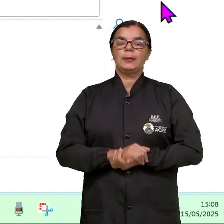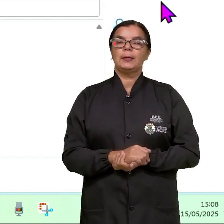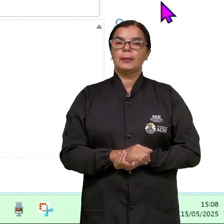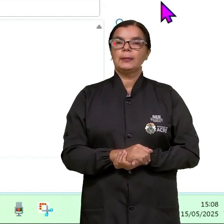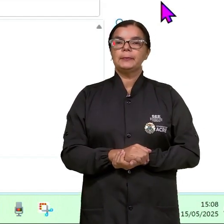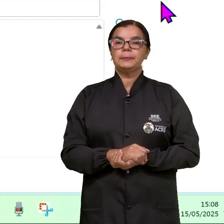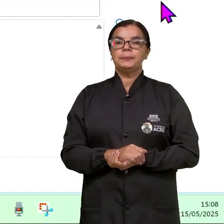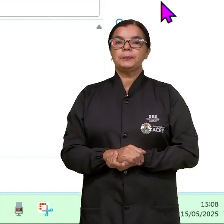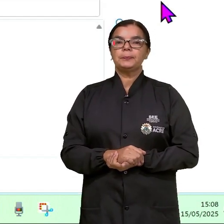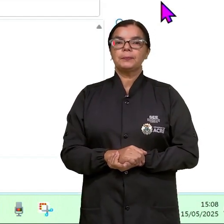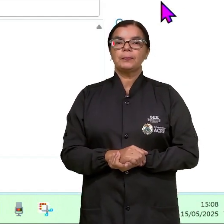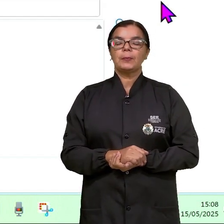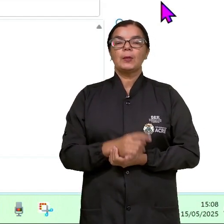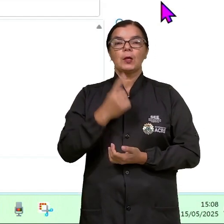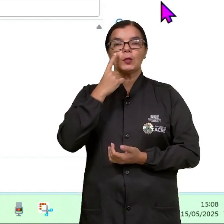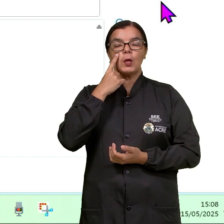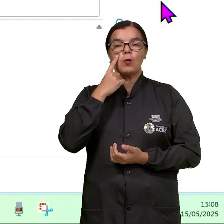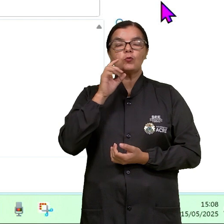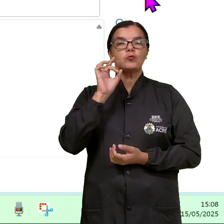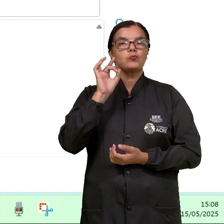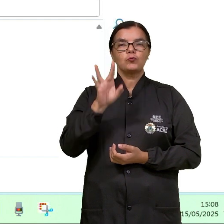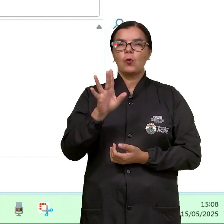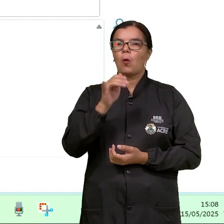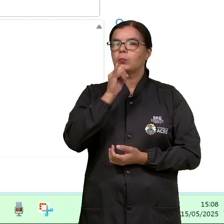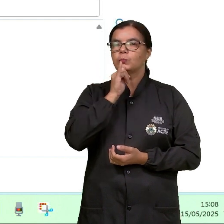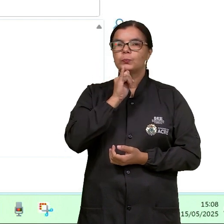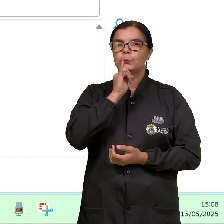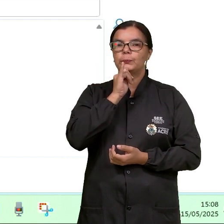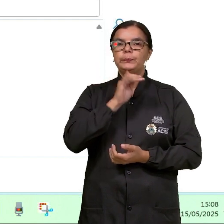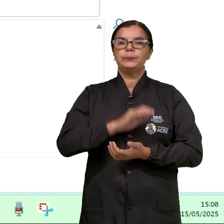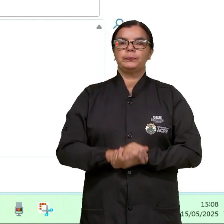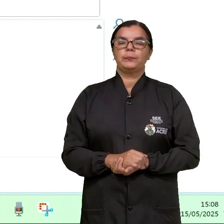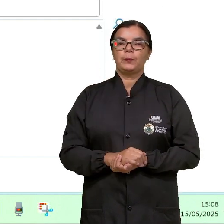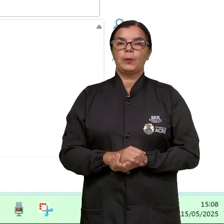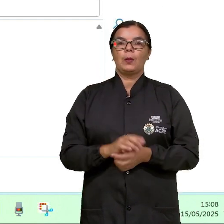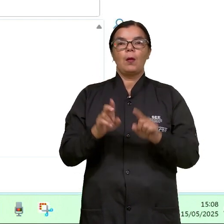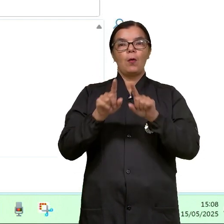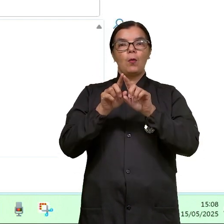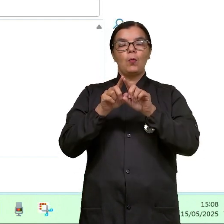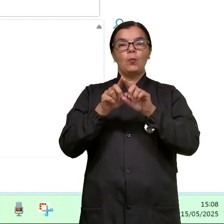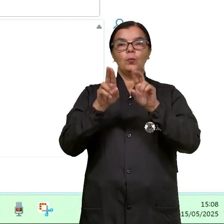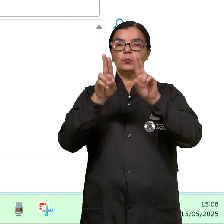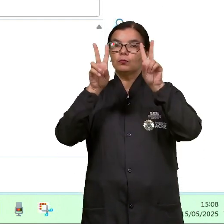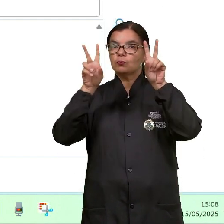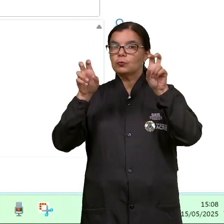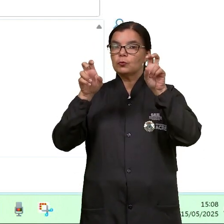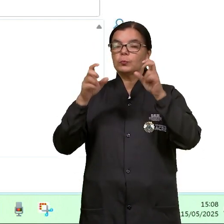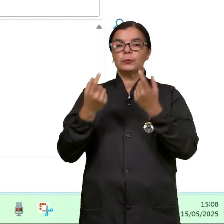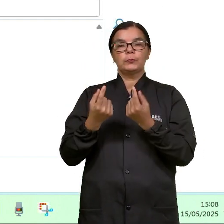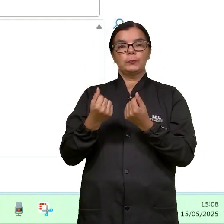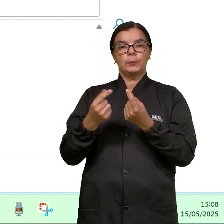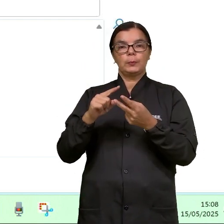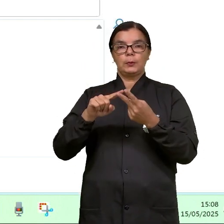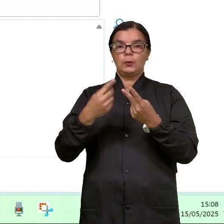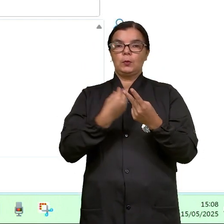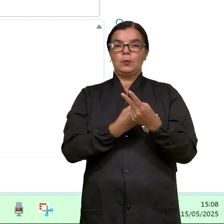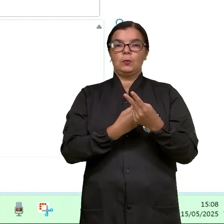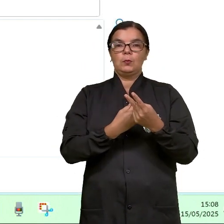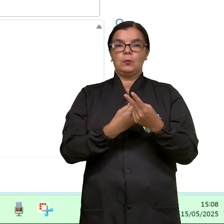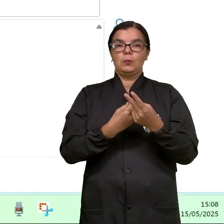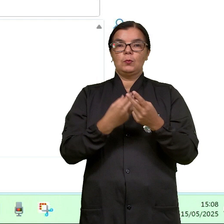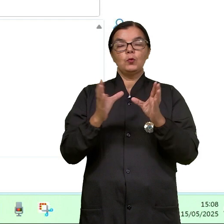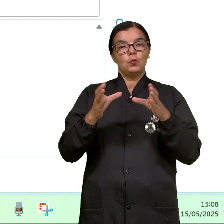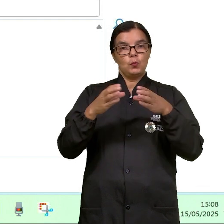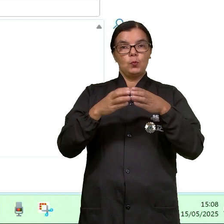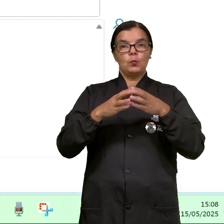bloco. Então eu coloquei aqui, só de um exemplo, eu coloquei que o nome do bloco é um bloco financeiro. Quem faz parte do bloco não, do